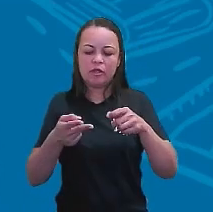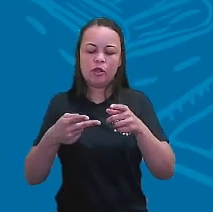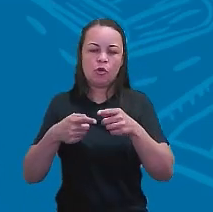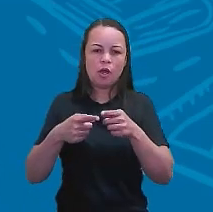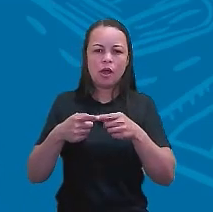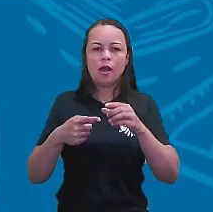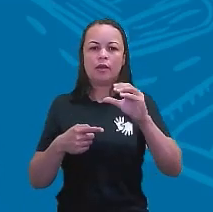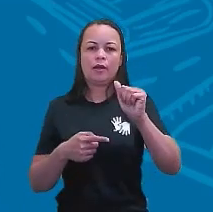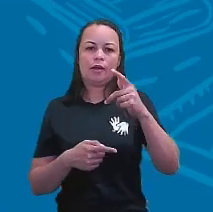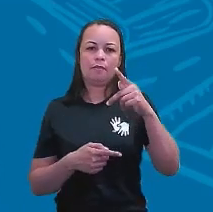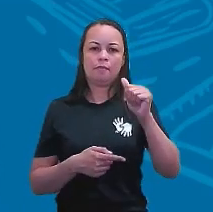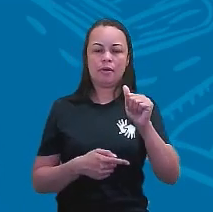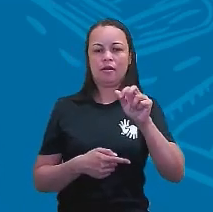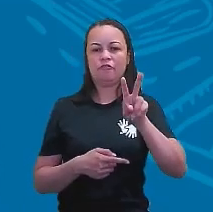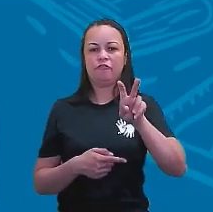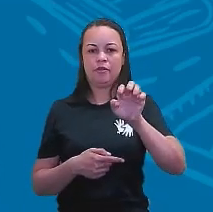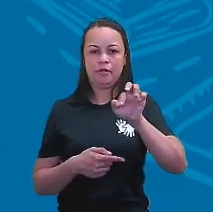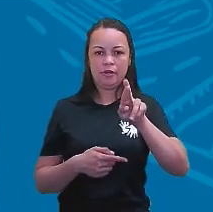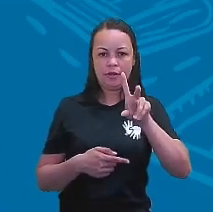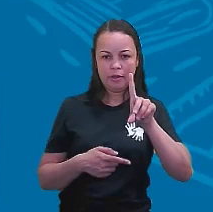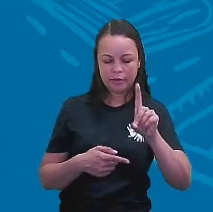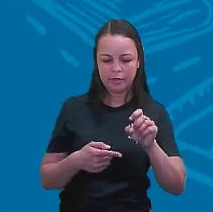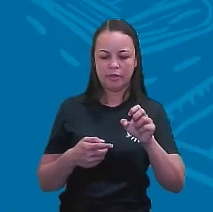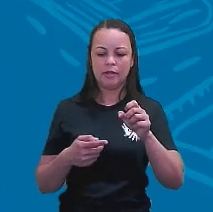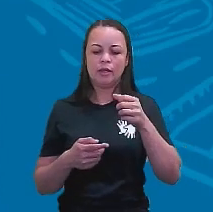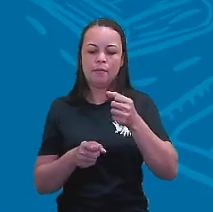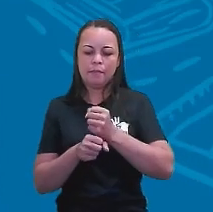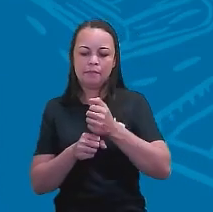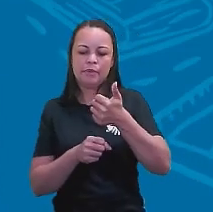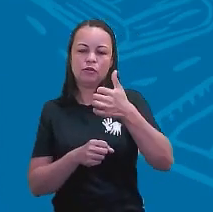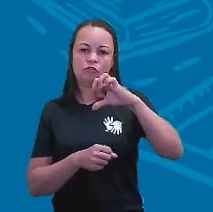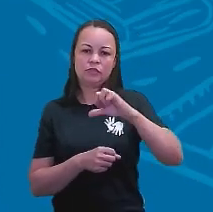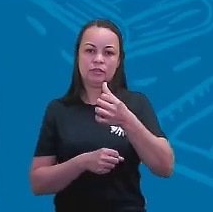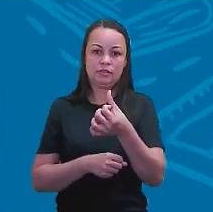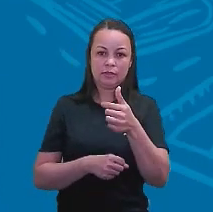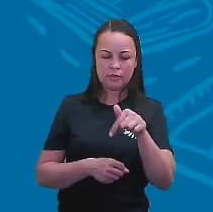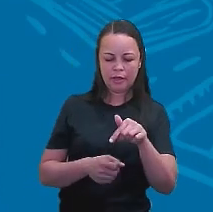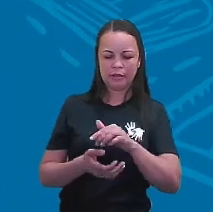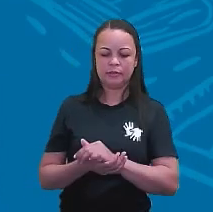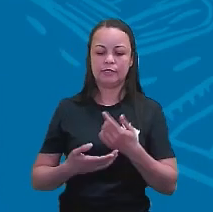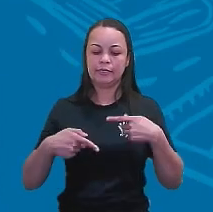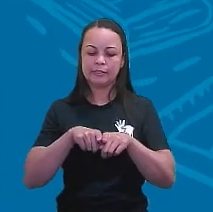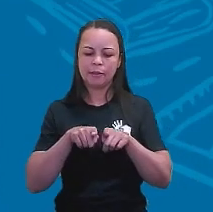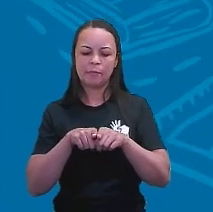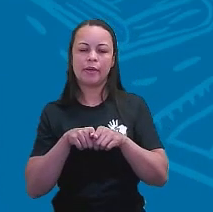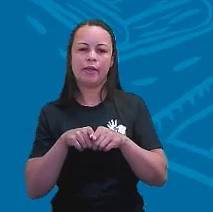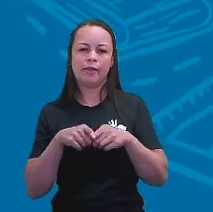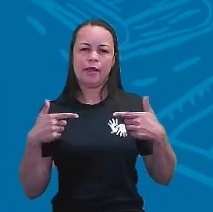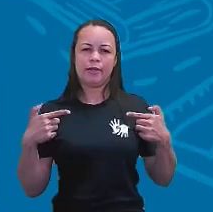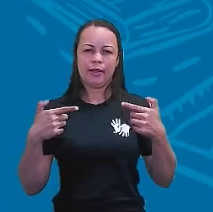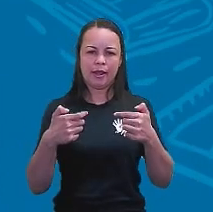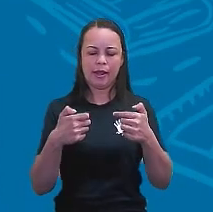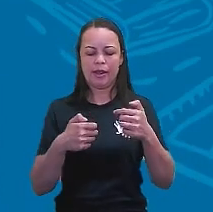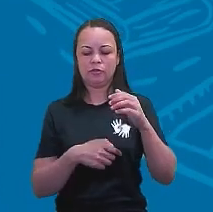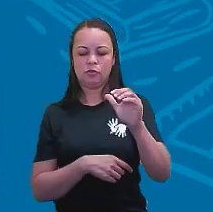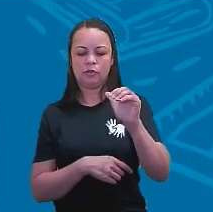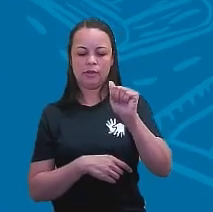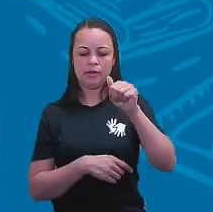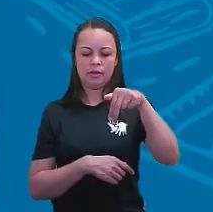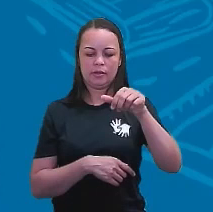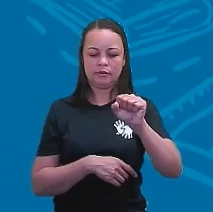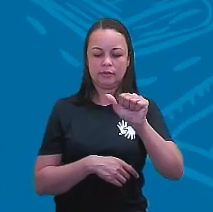o Natal, o ano aí de 1967, e Guerra do Cansa-Cavalo, também no ano